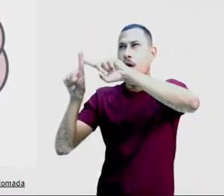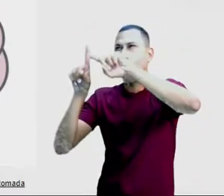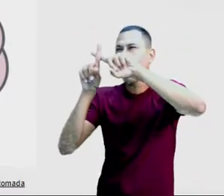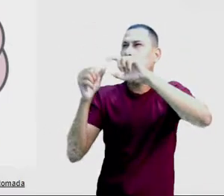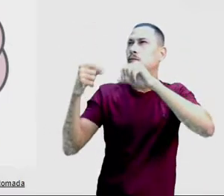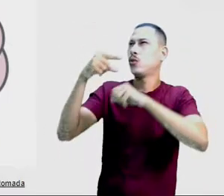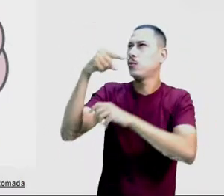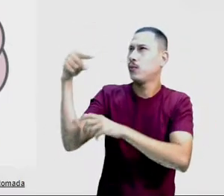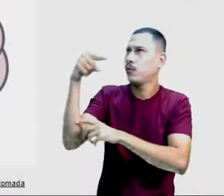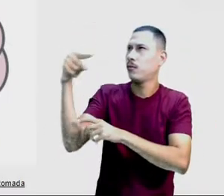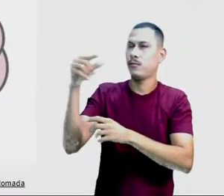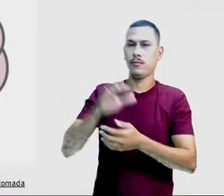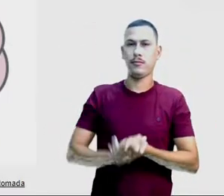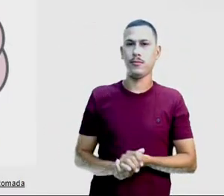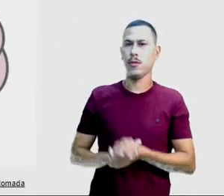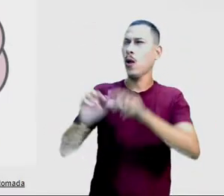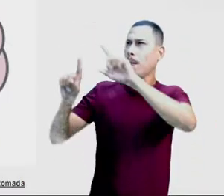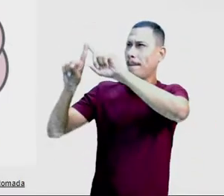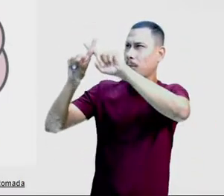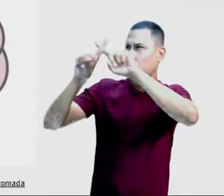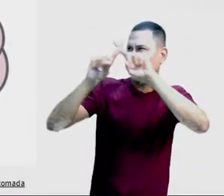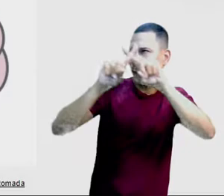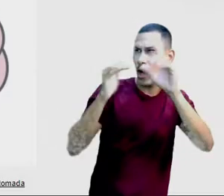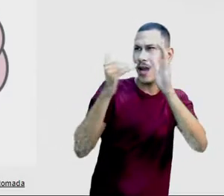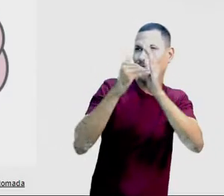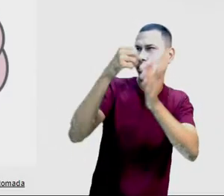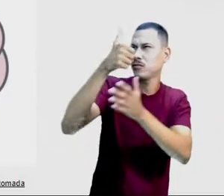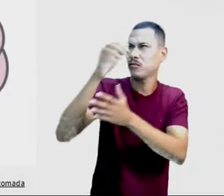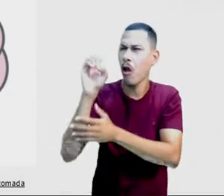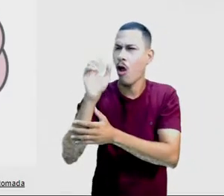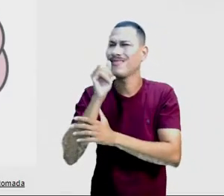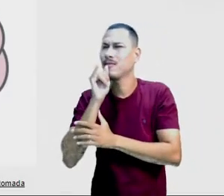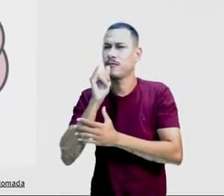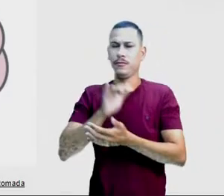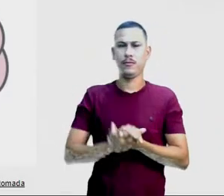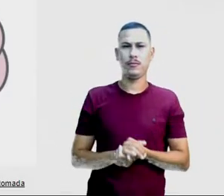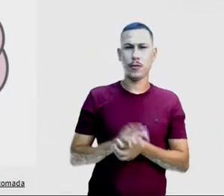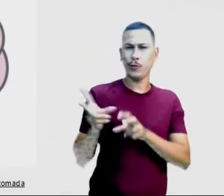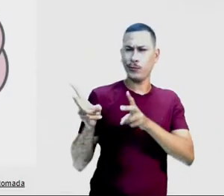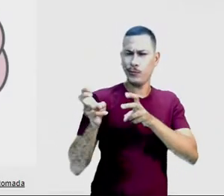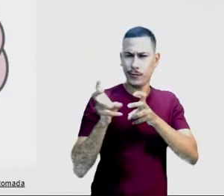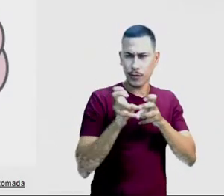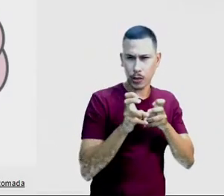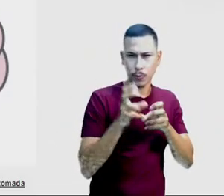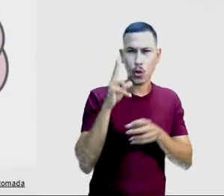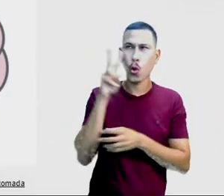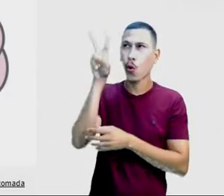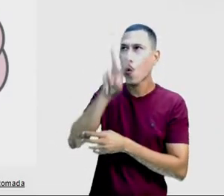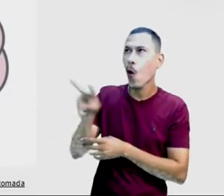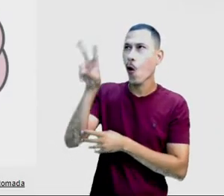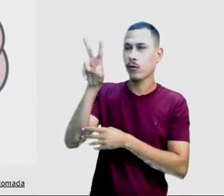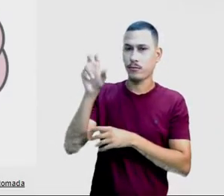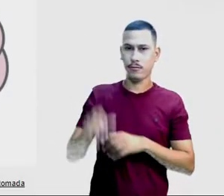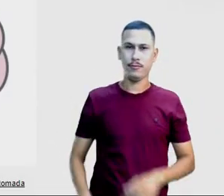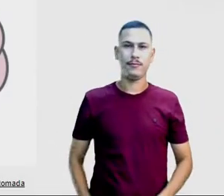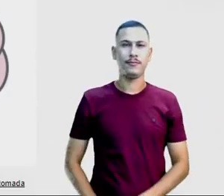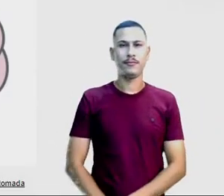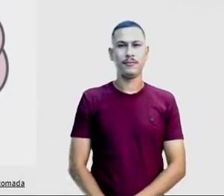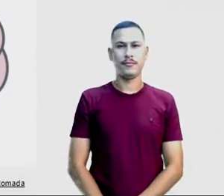subtração, envolvendo multiplicação até 10, por exemplo. Se você observar aqui, ó,